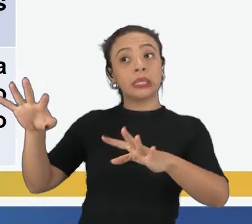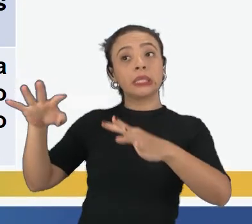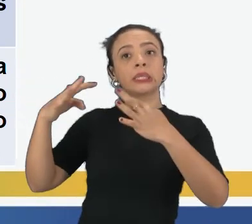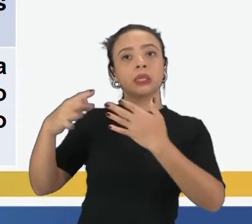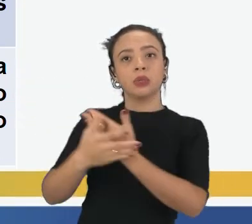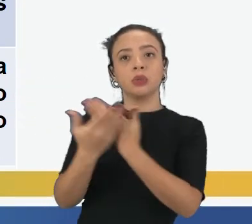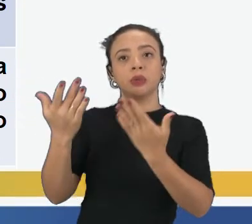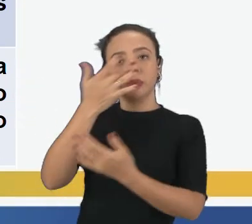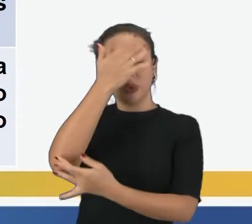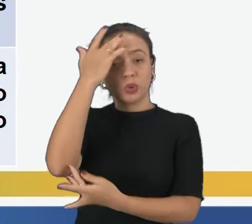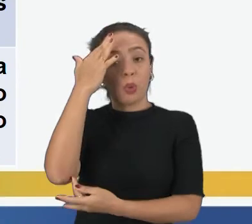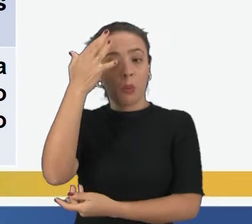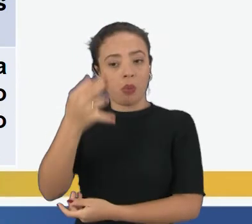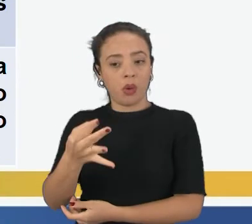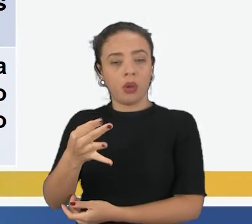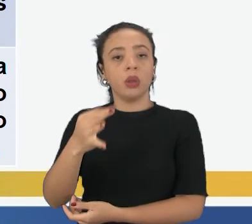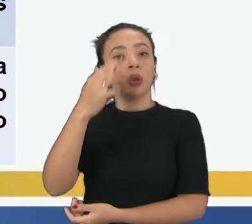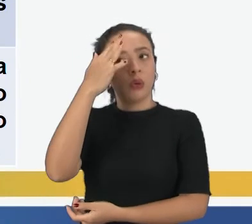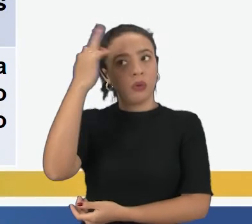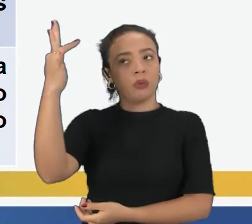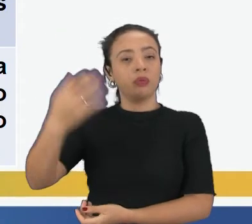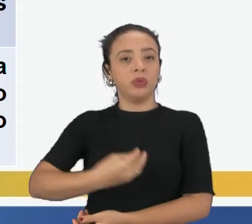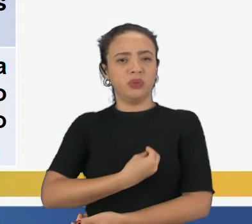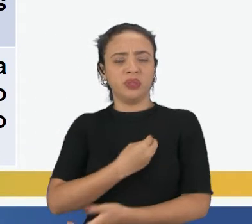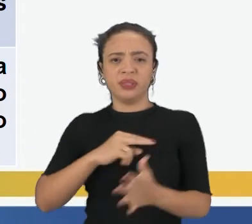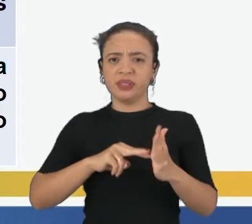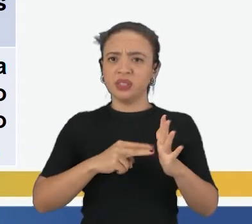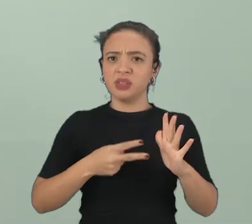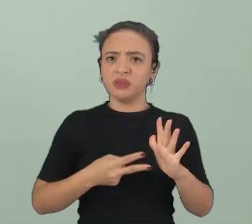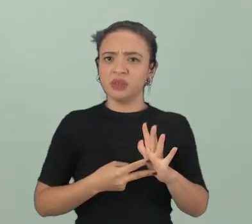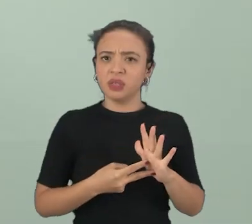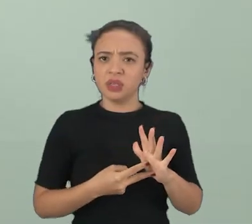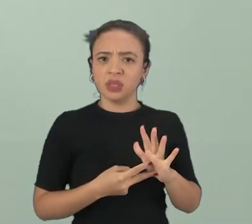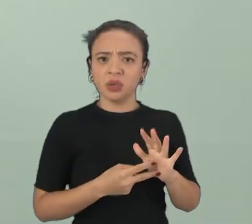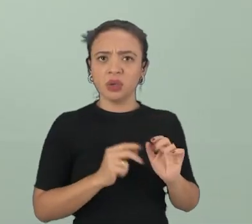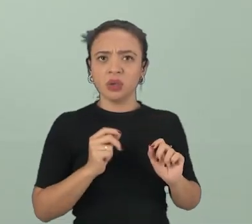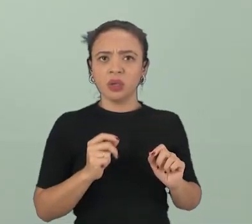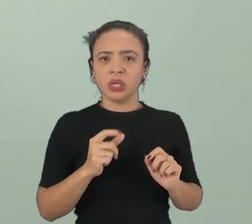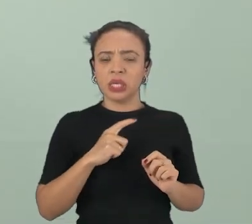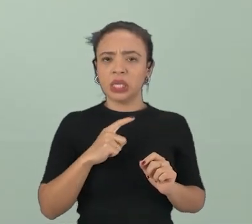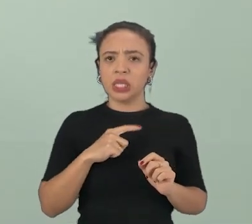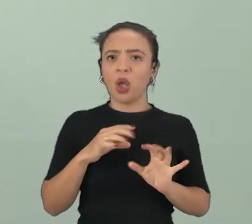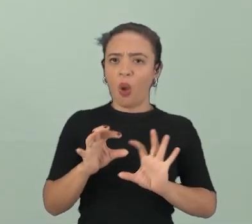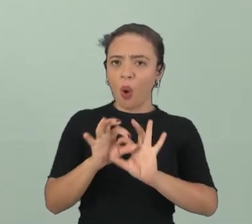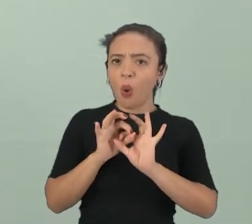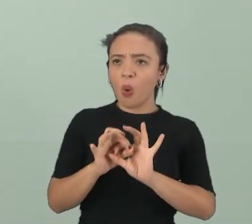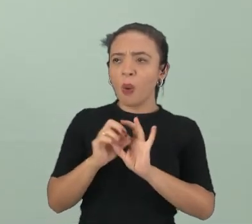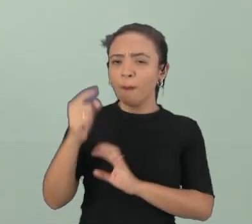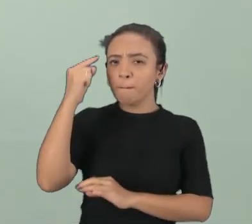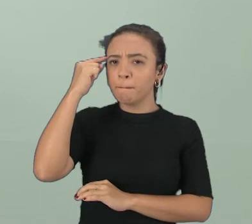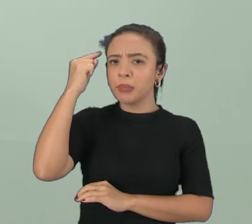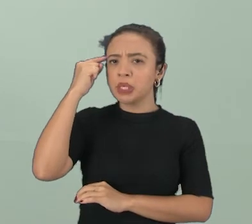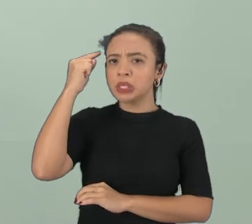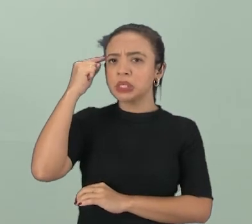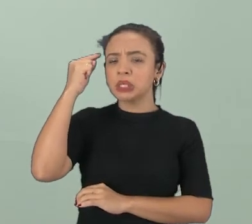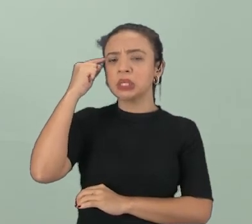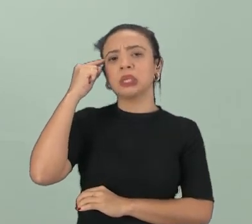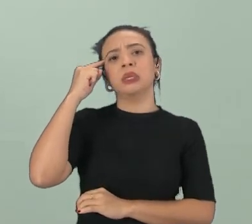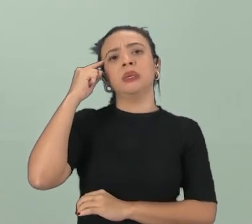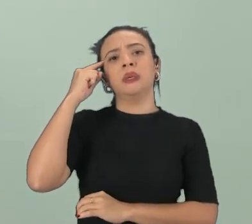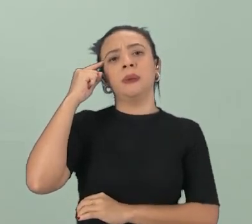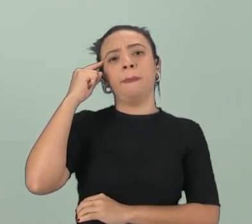que dizendo isso Filosofia de vida não quer dizer que necessariamente há uma ligação entre pensamentos